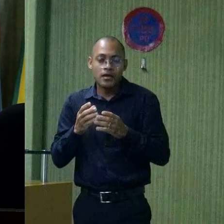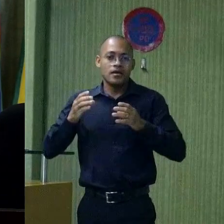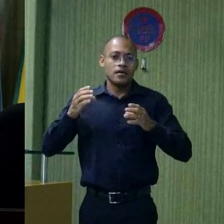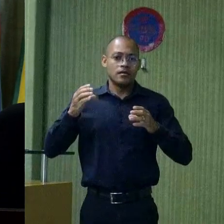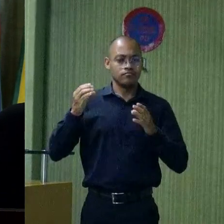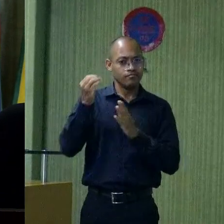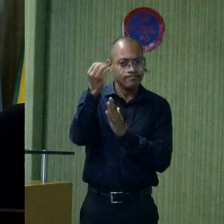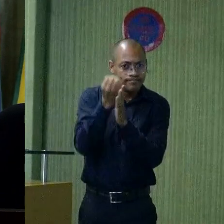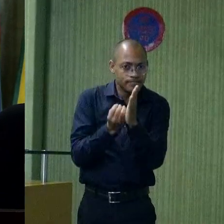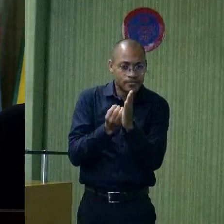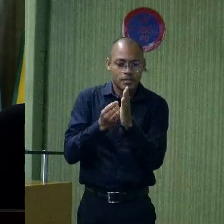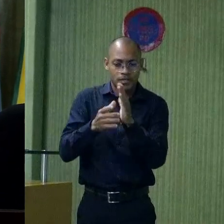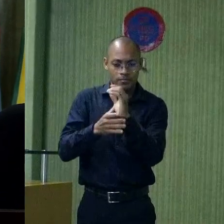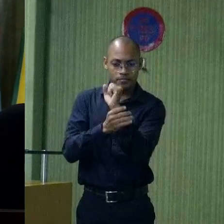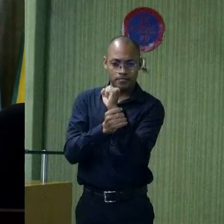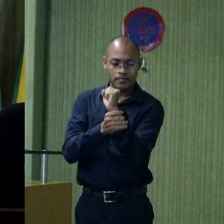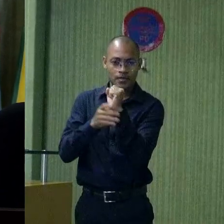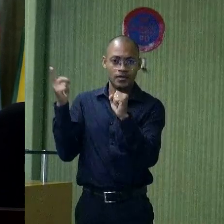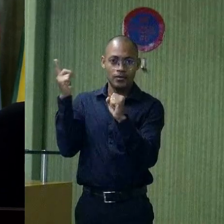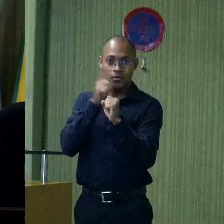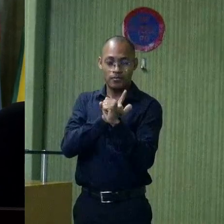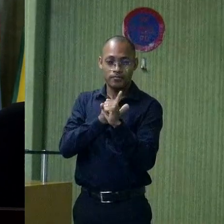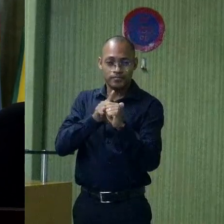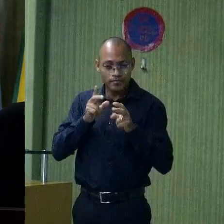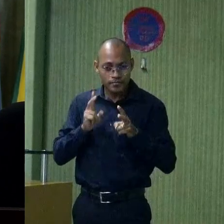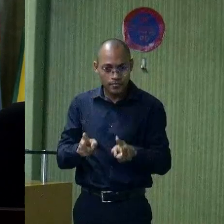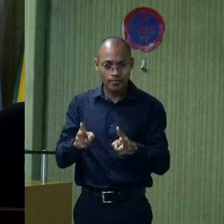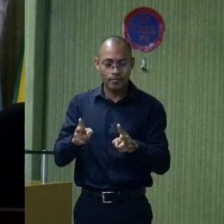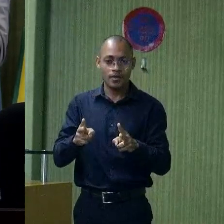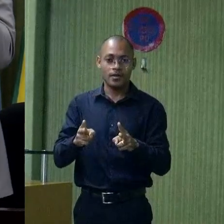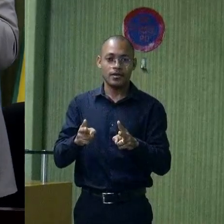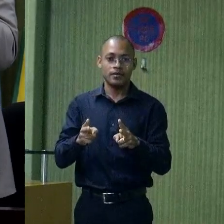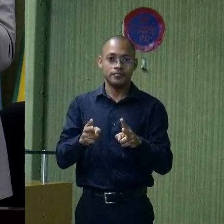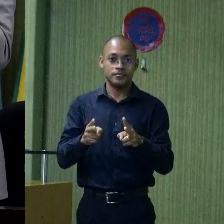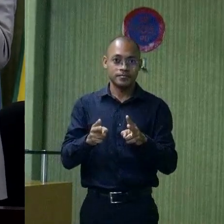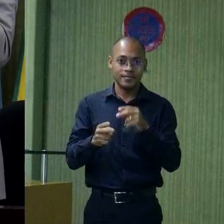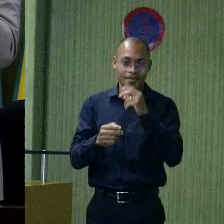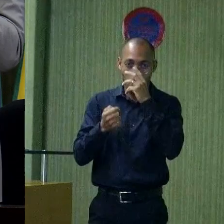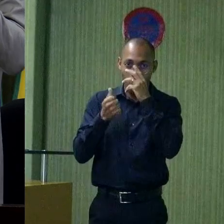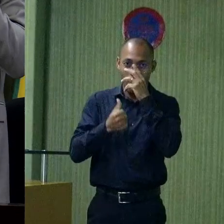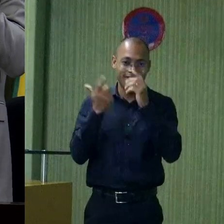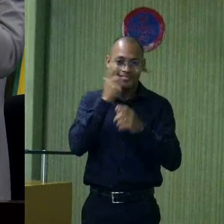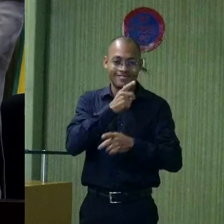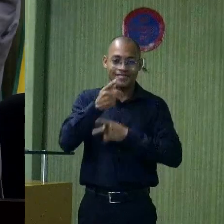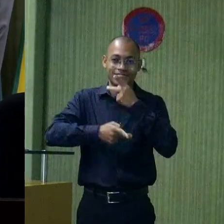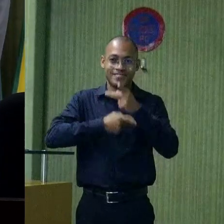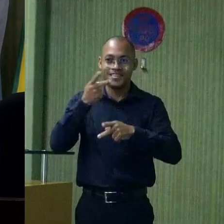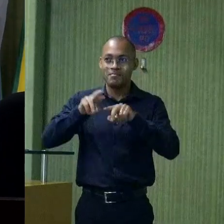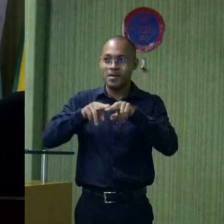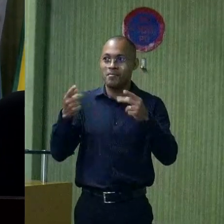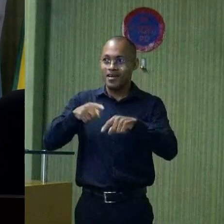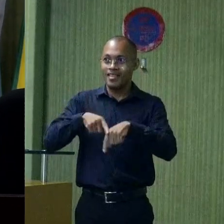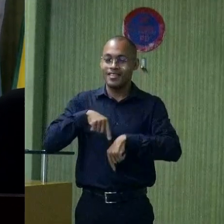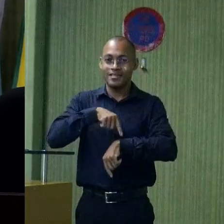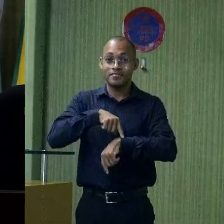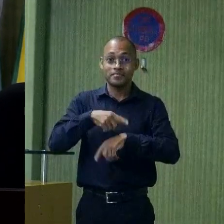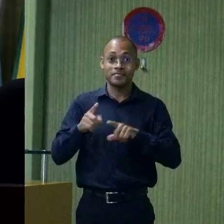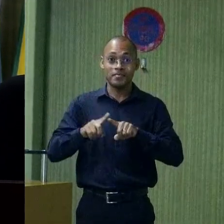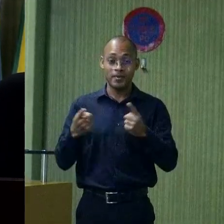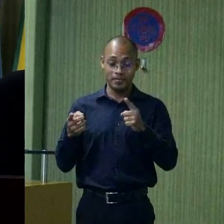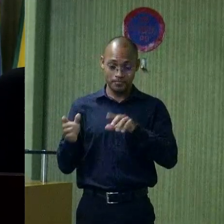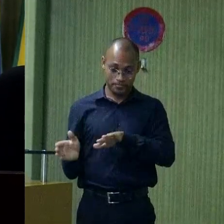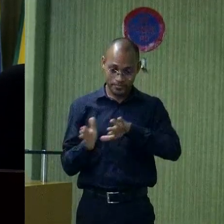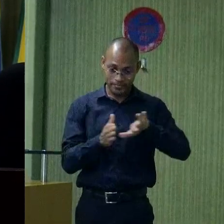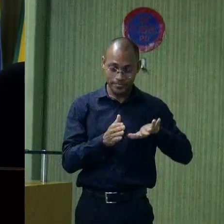objetivos de de de sustentabilidade quase não saía né mas eu adiantar da hora e Vejam